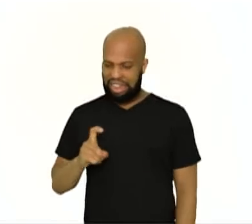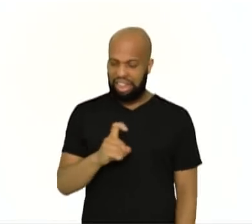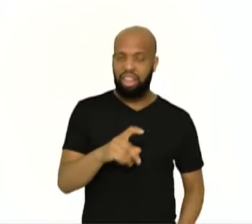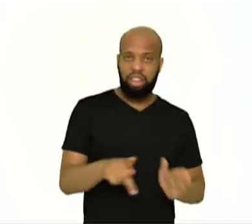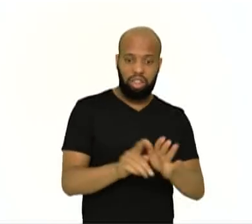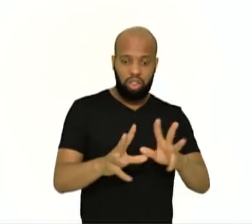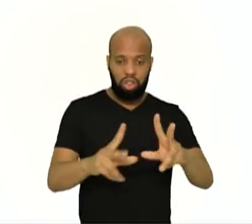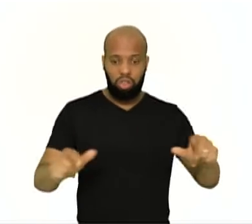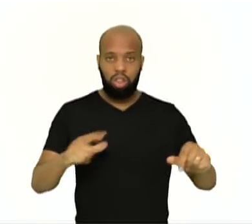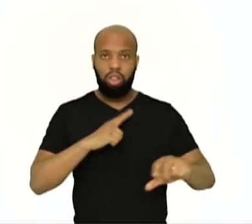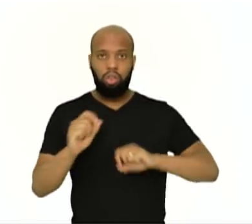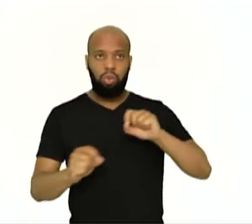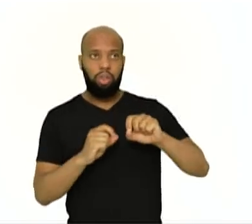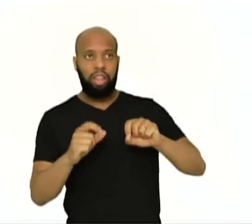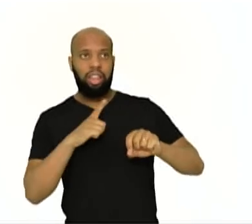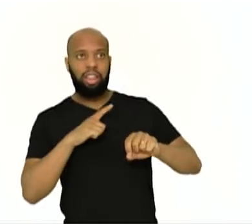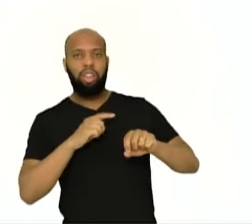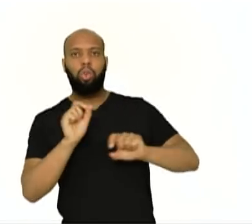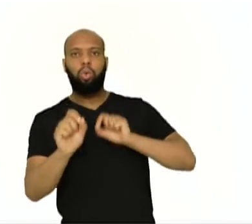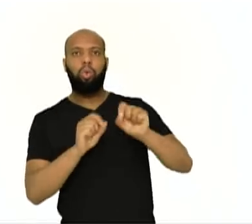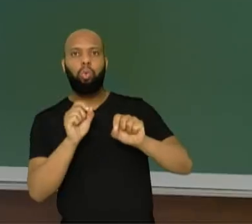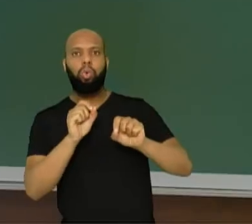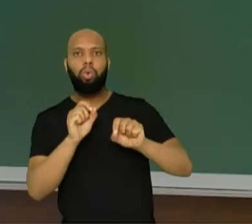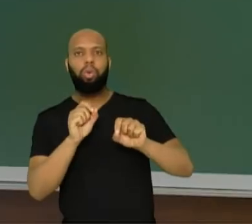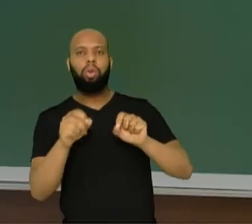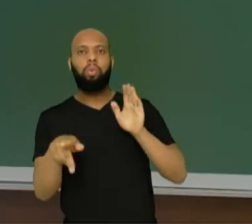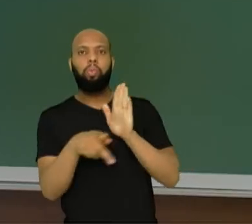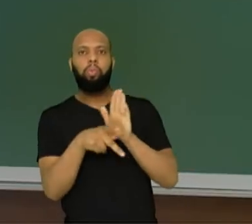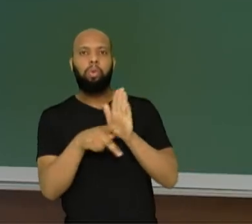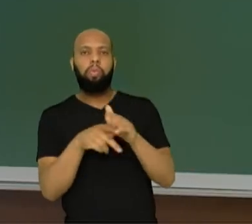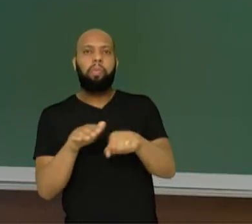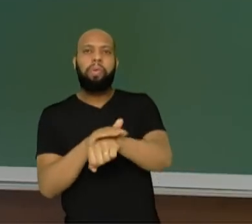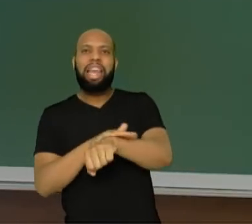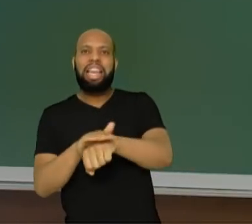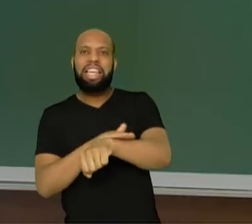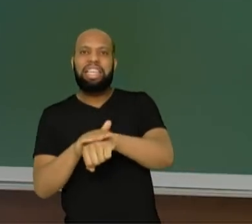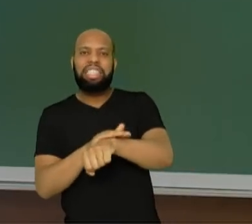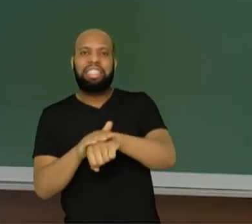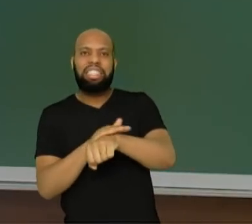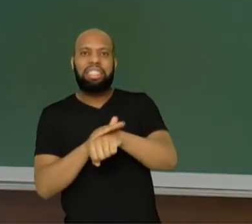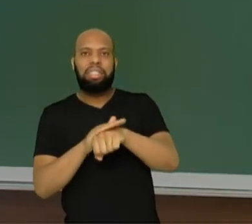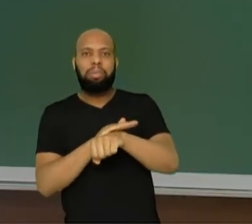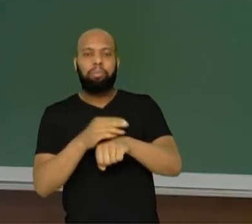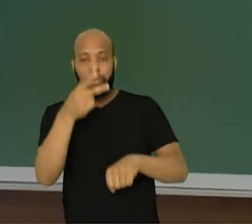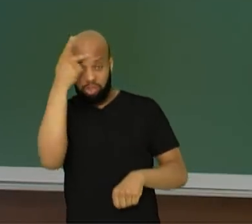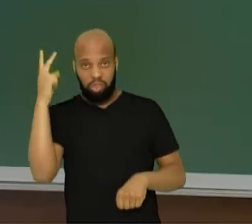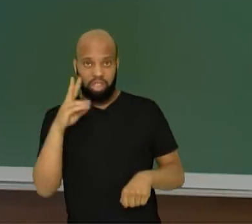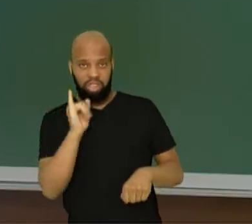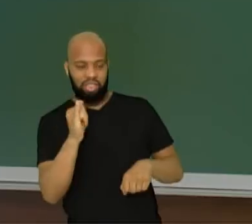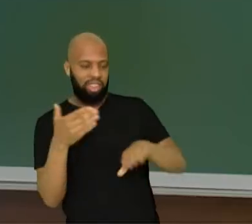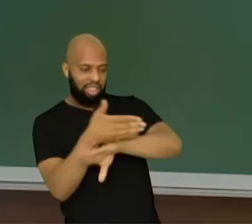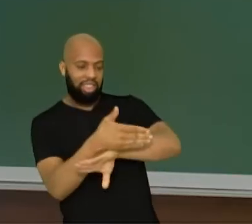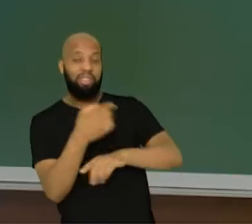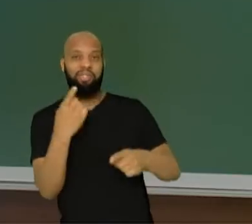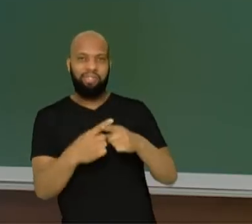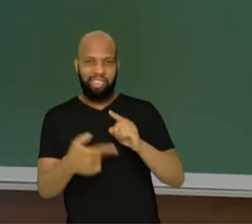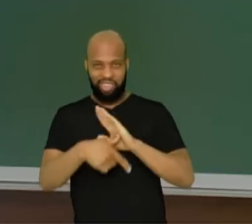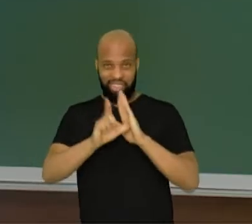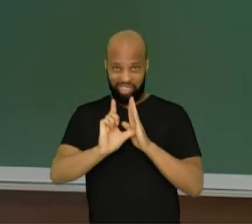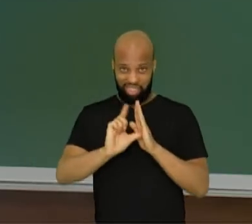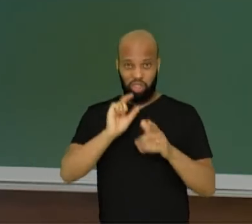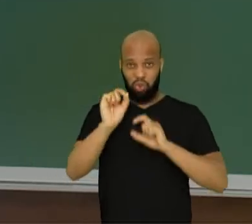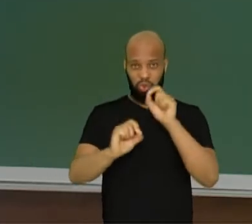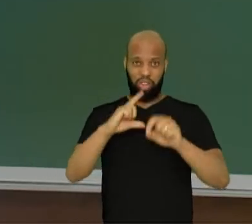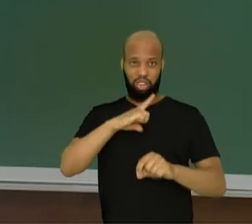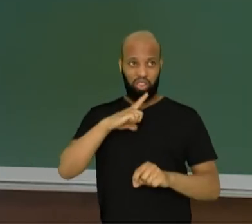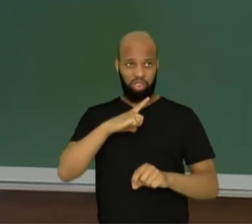solo penetram a pele do hospedeiro. Percebam que essa é um pouco diferente da anterior. Na doença